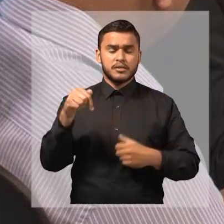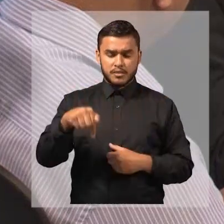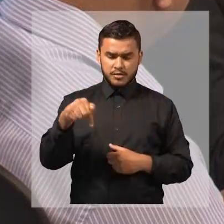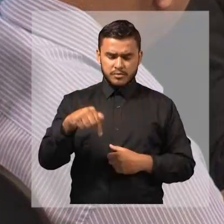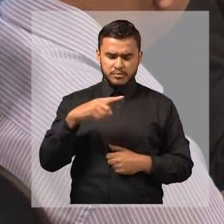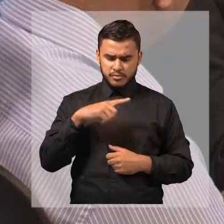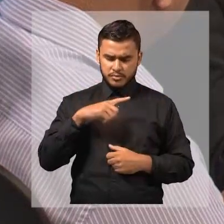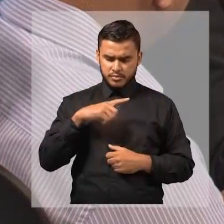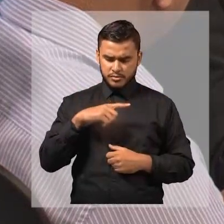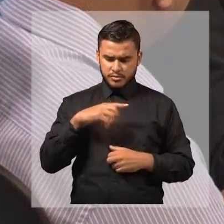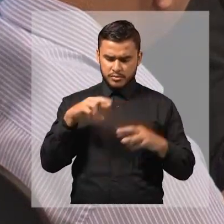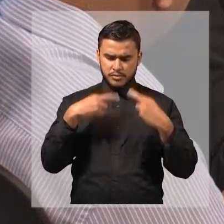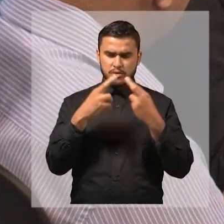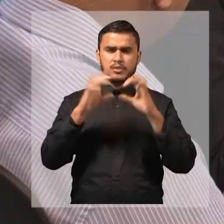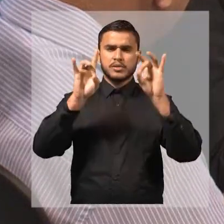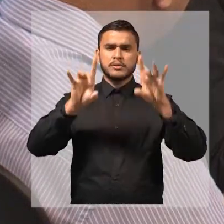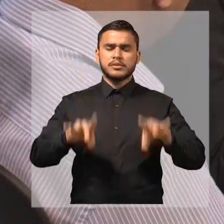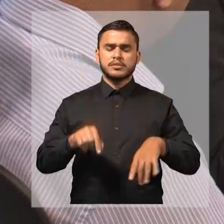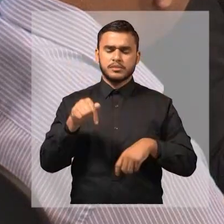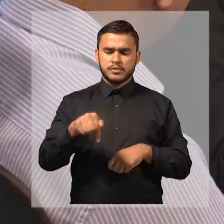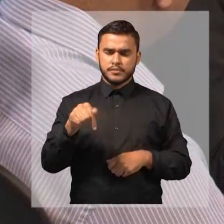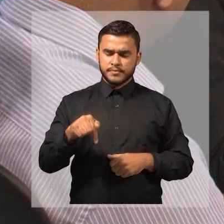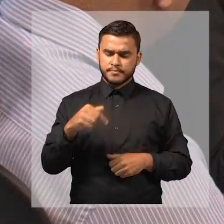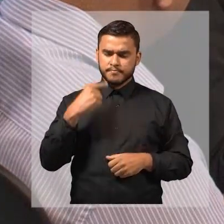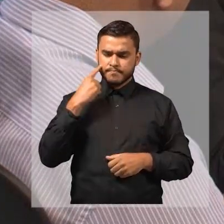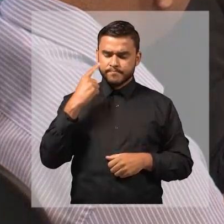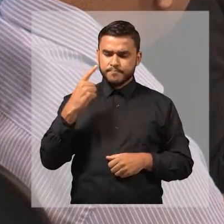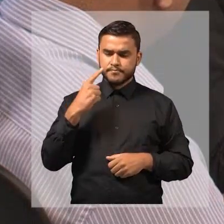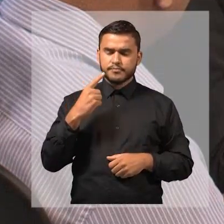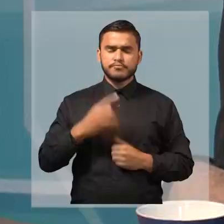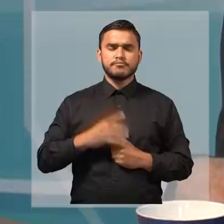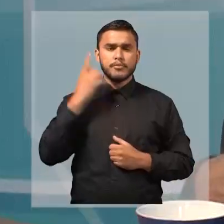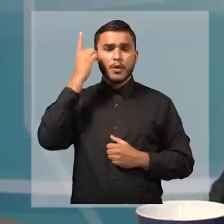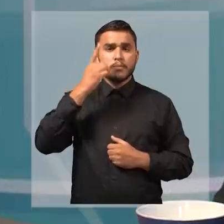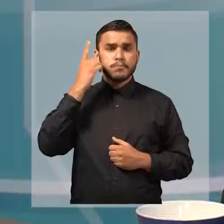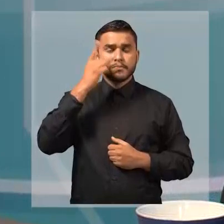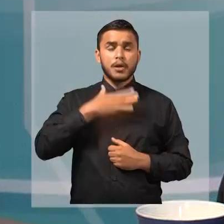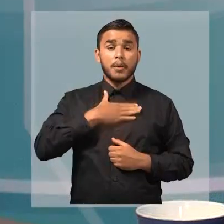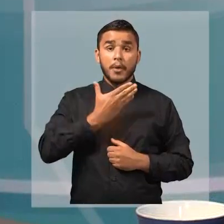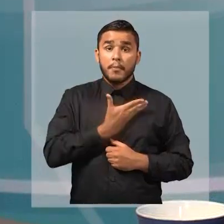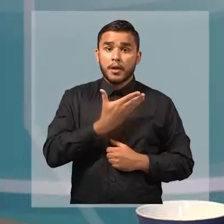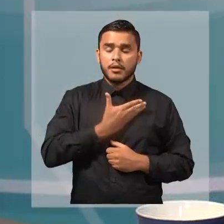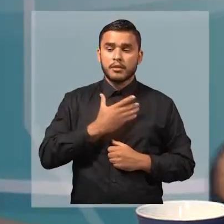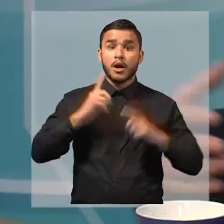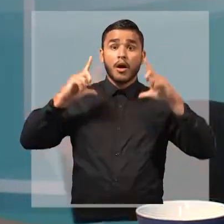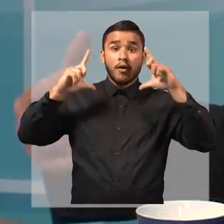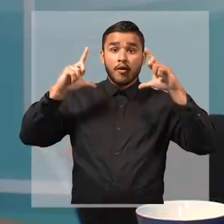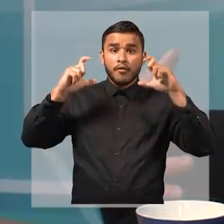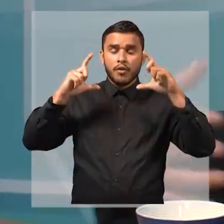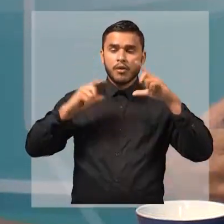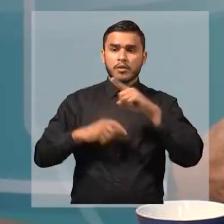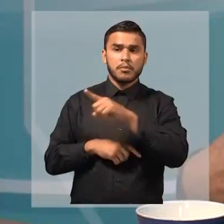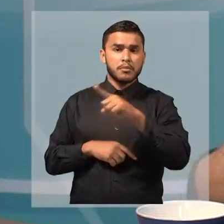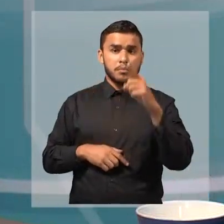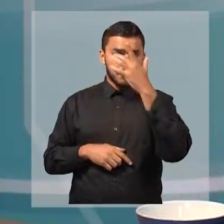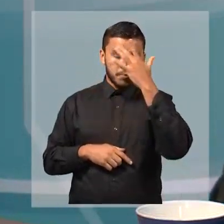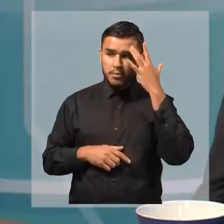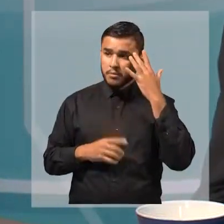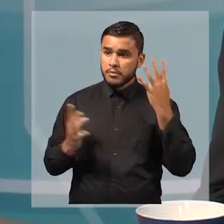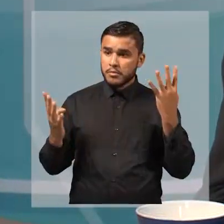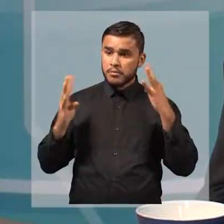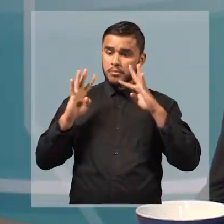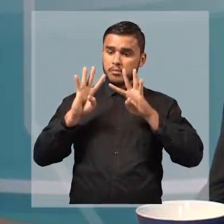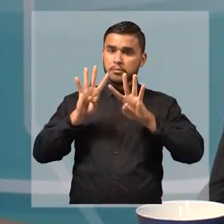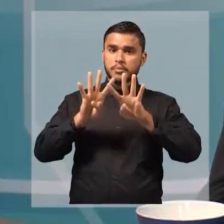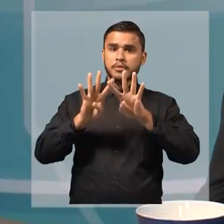um desembargador aqui do Tribunal de Justiça do Ceará, que é meu amigo, ia fazer uma foto e outras pessoas se agregaram, ele saiu